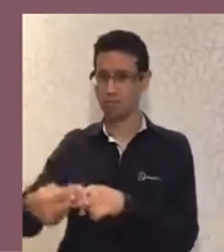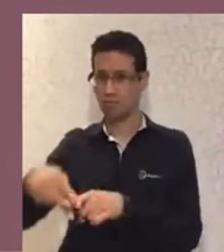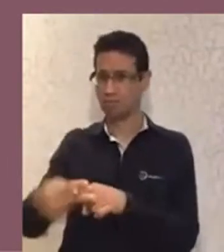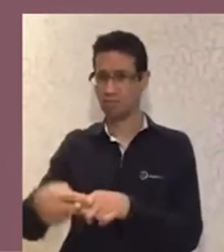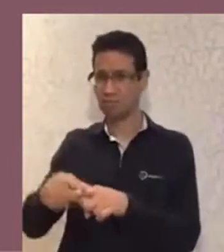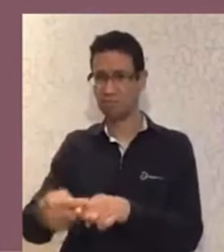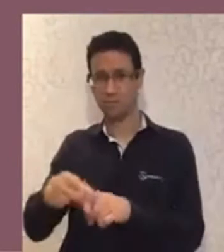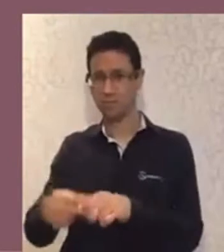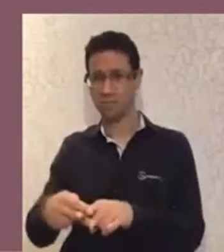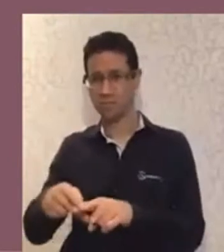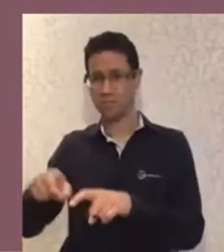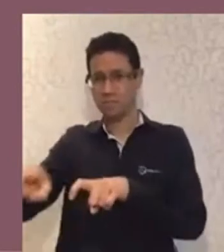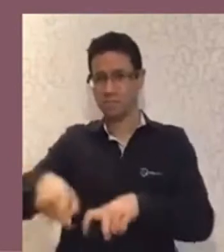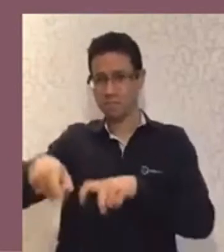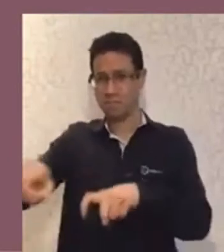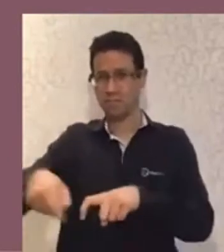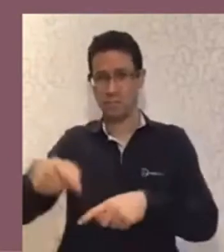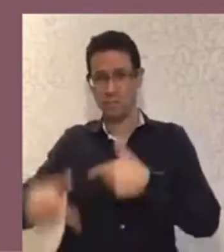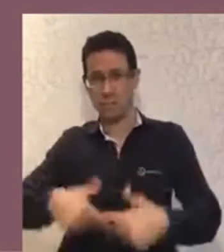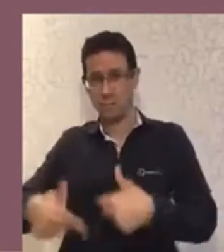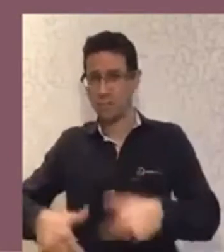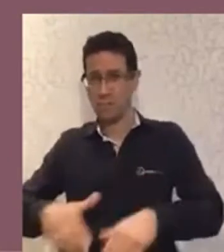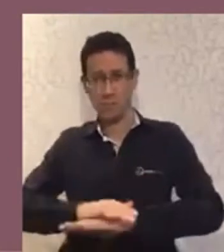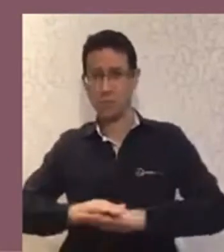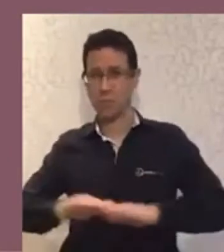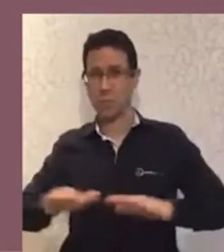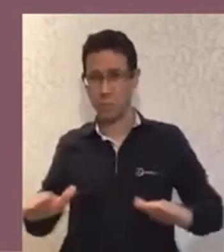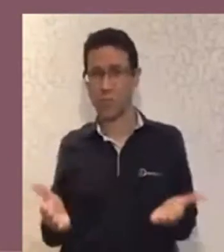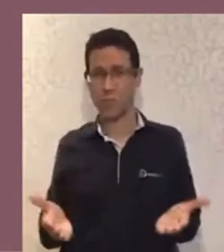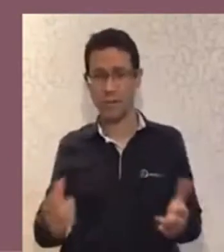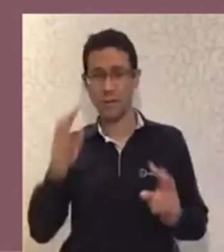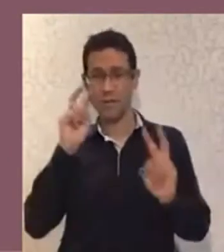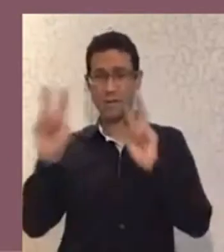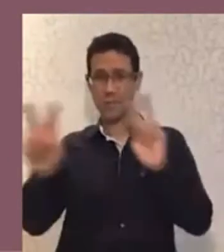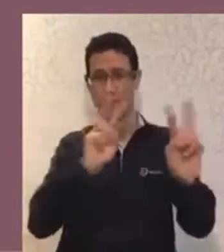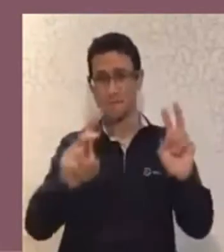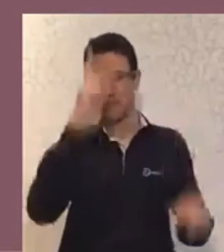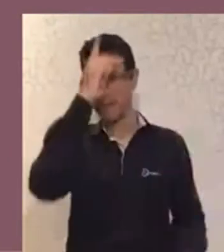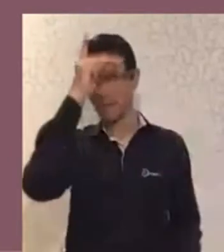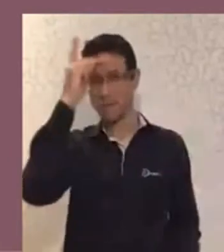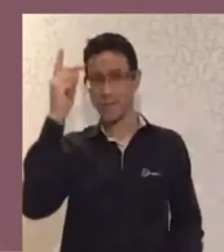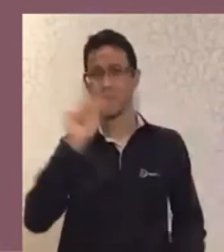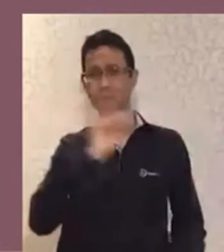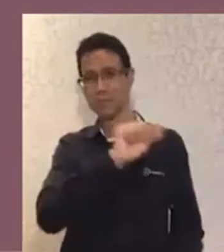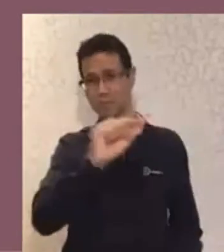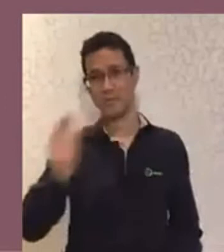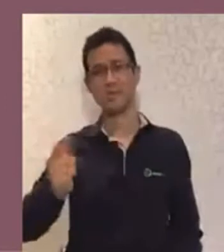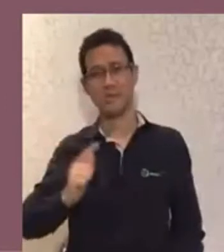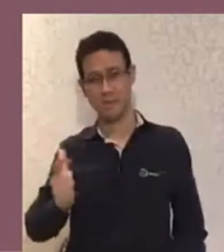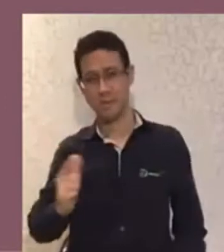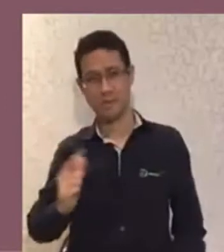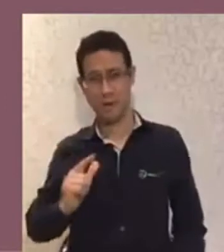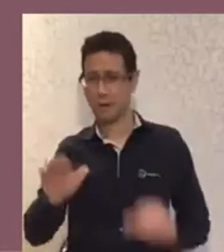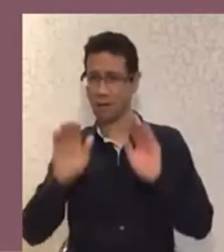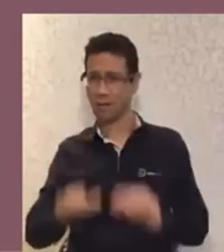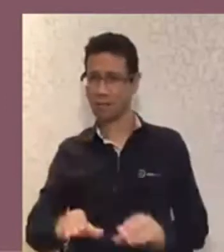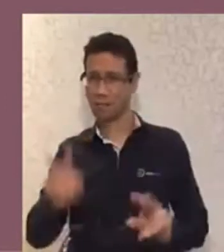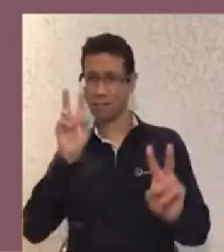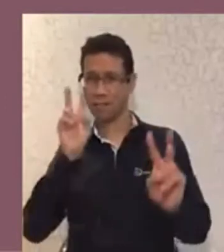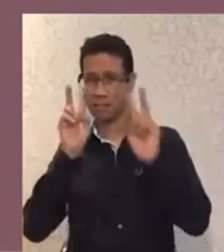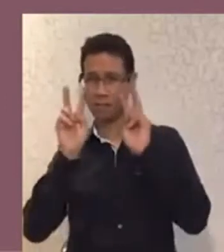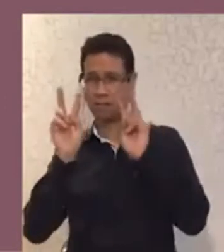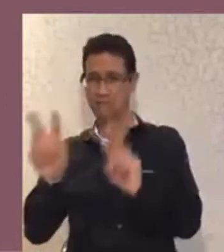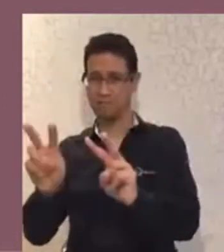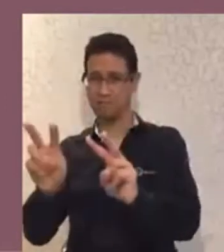gente vê na forma como as pessoas tratam ou como as pessoas olham para a gente, que vão desde a simples